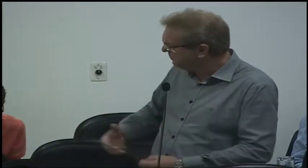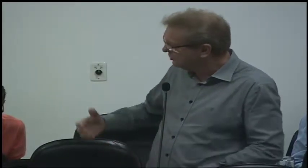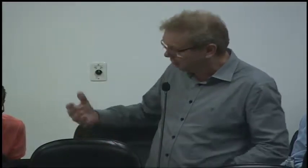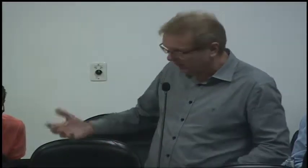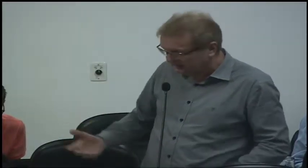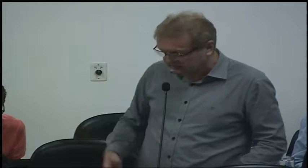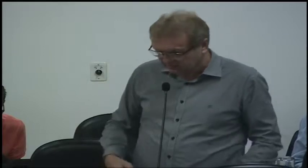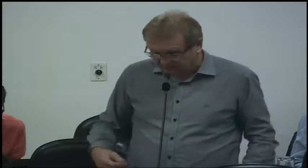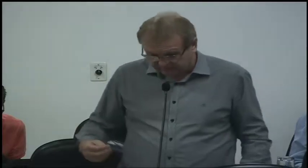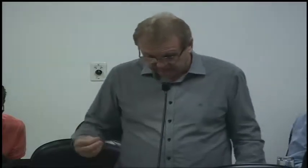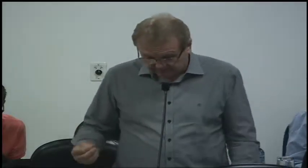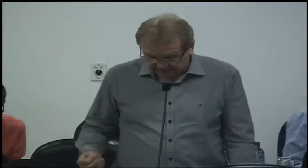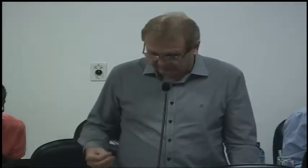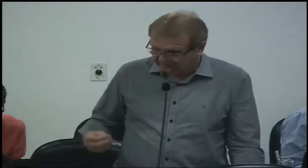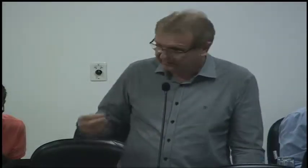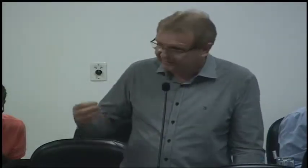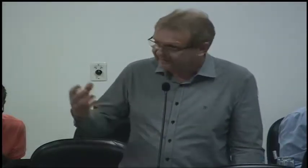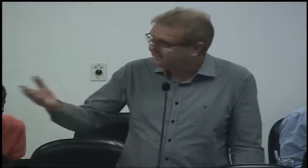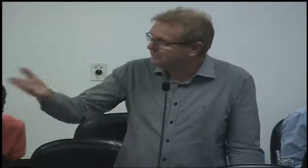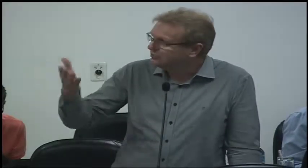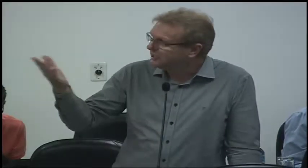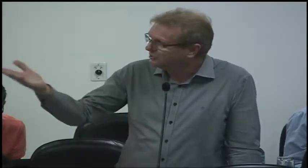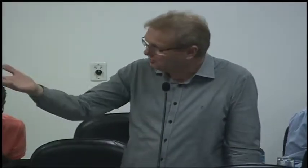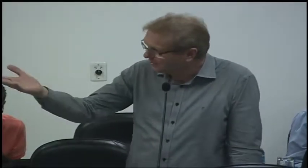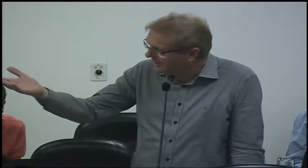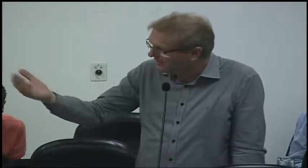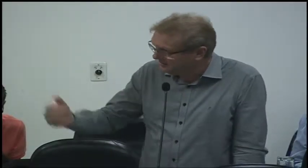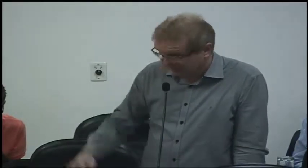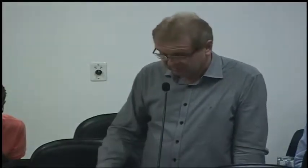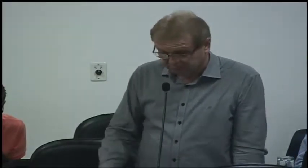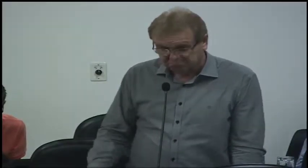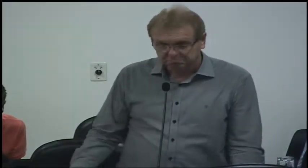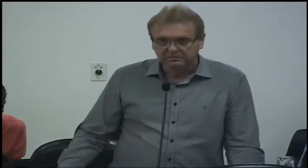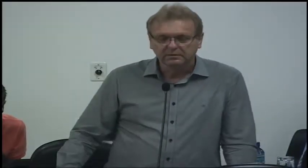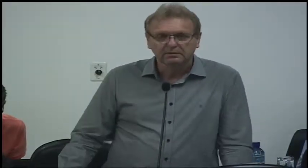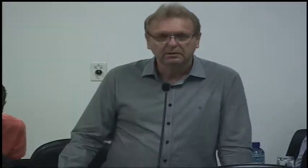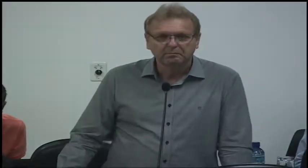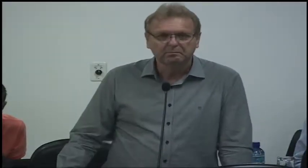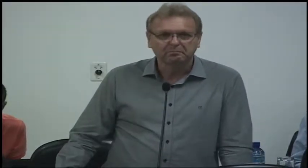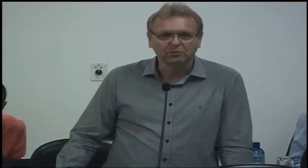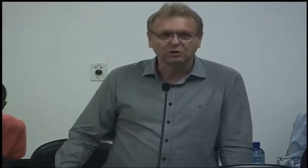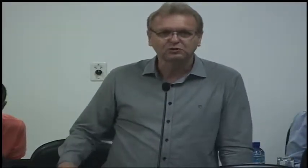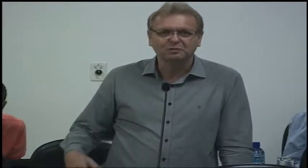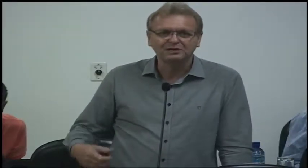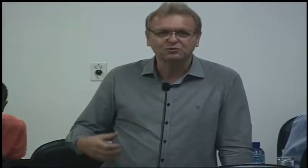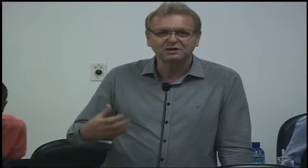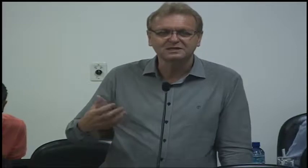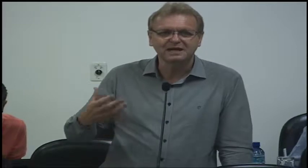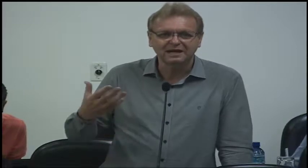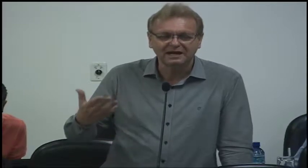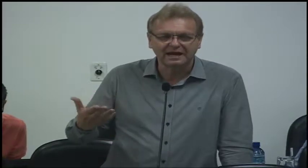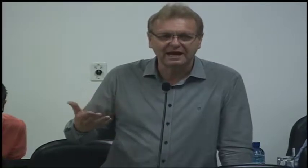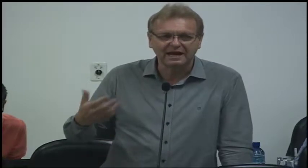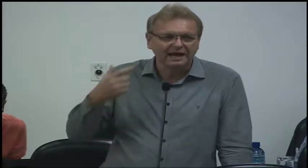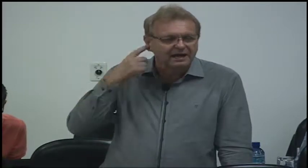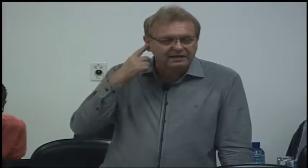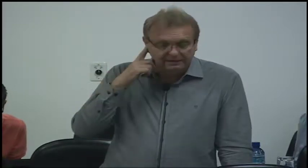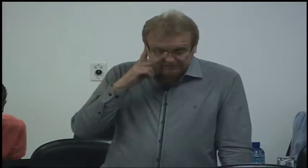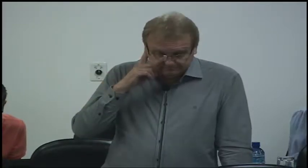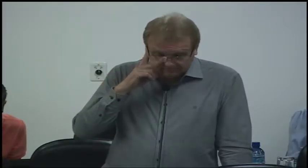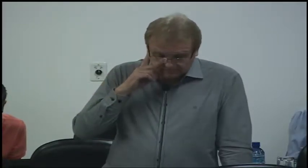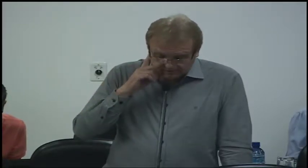E a Petrobras detinha o 6º lugar para o nosso país coisar,